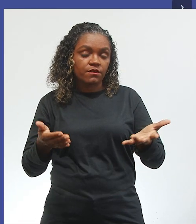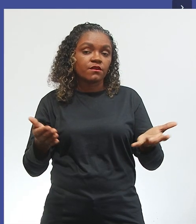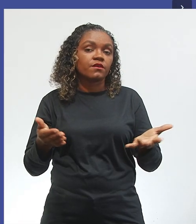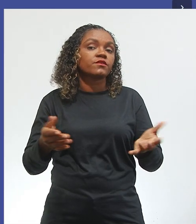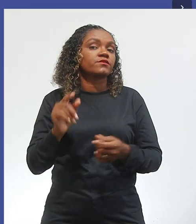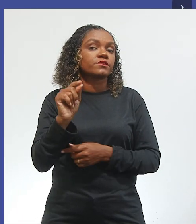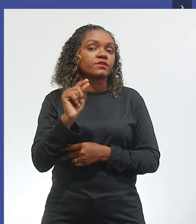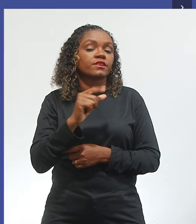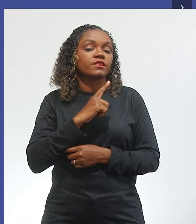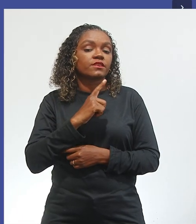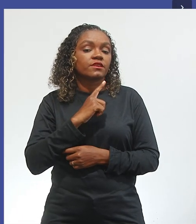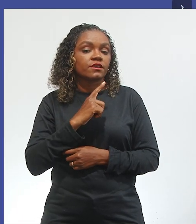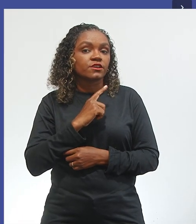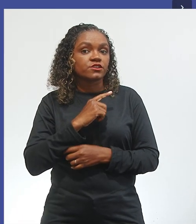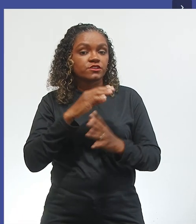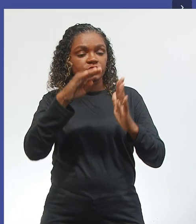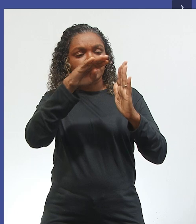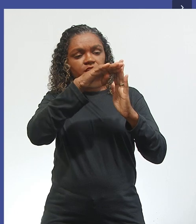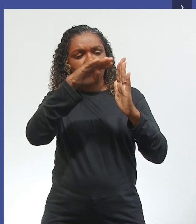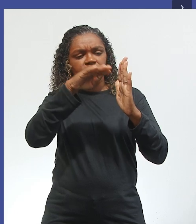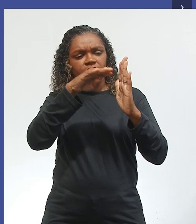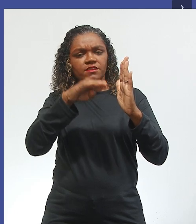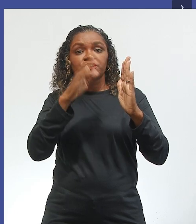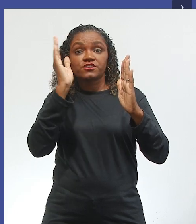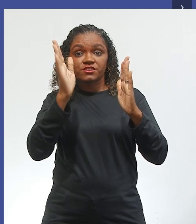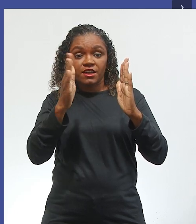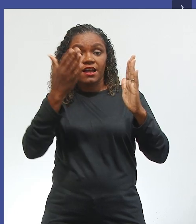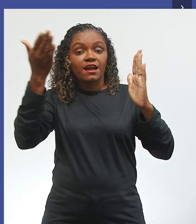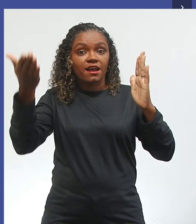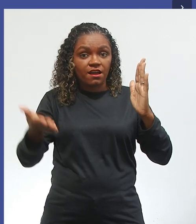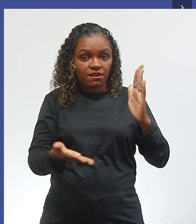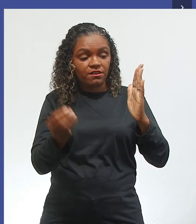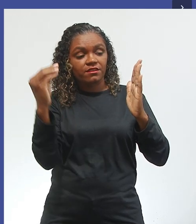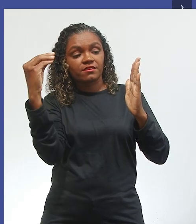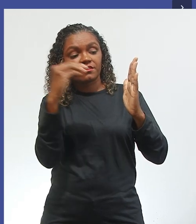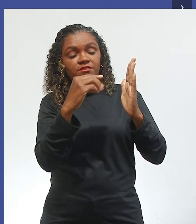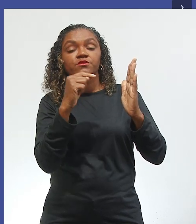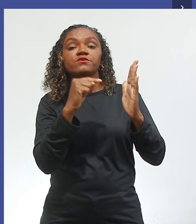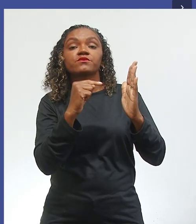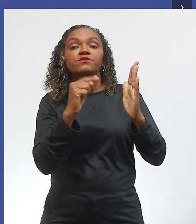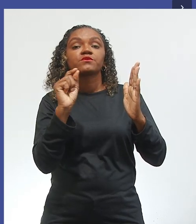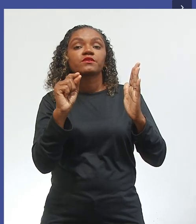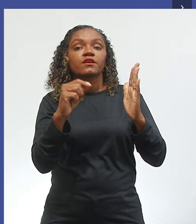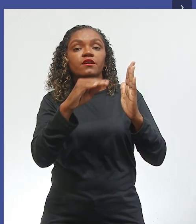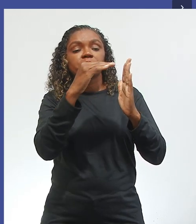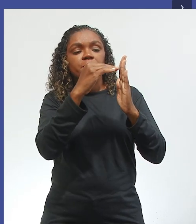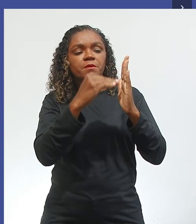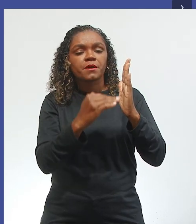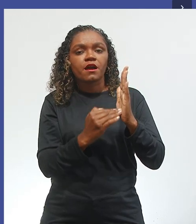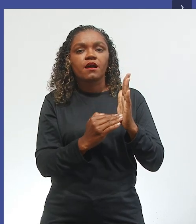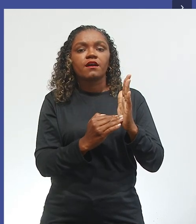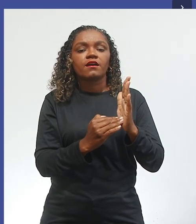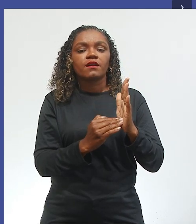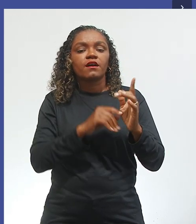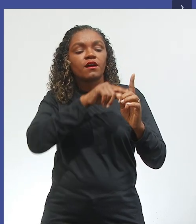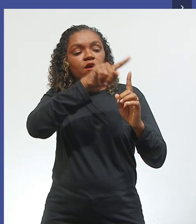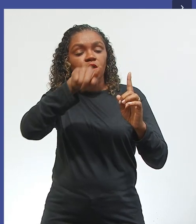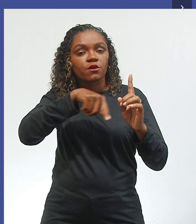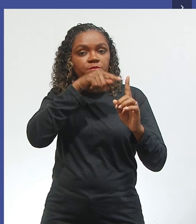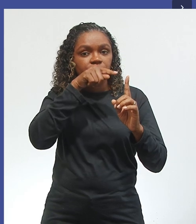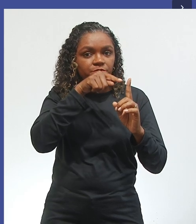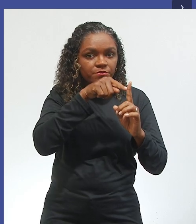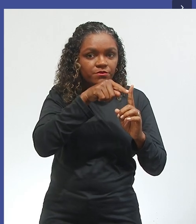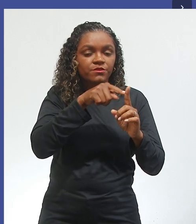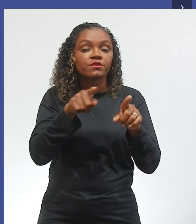Depois, né, que a gente fez todo esse mapeamento e que a gente está entendendo melhor a situação geral, a gente vai tentar traçar os